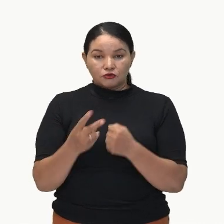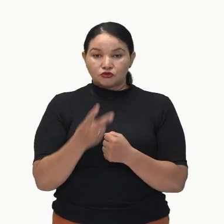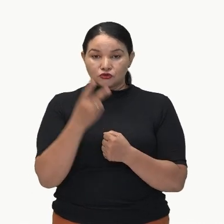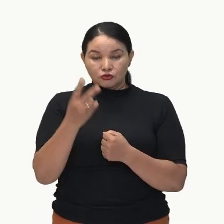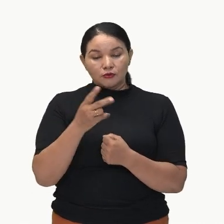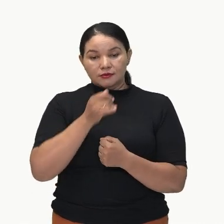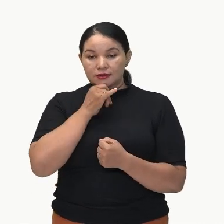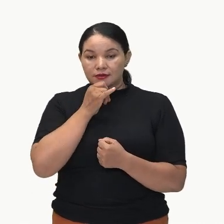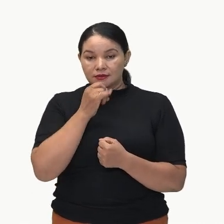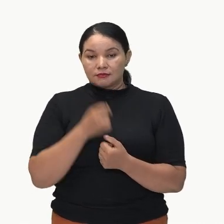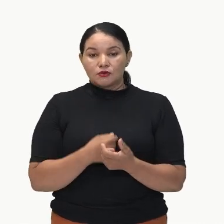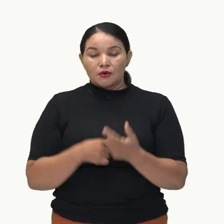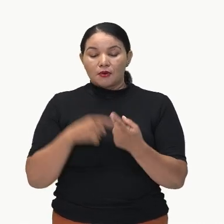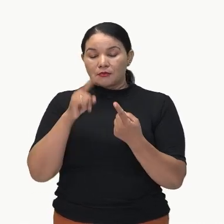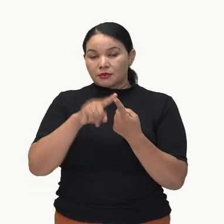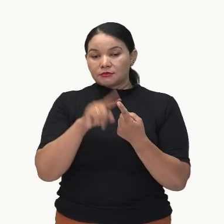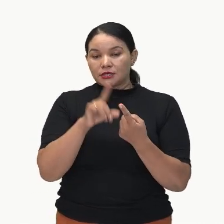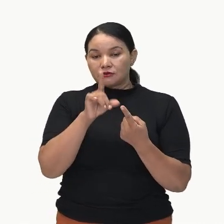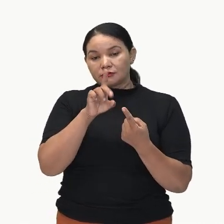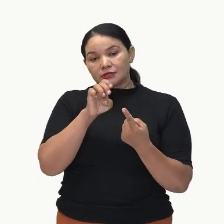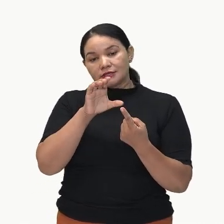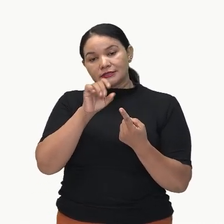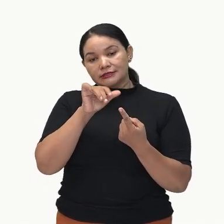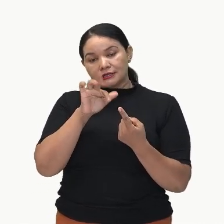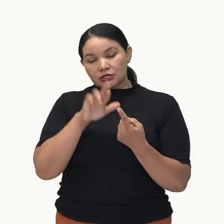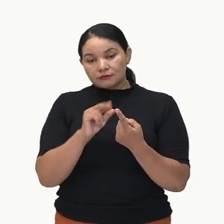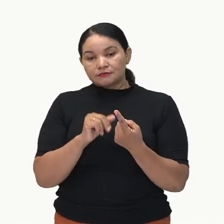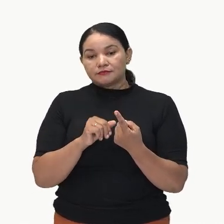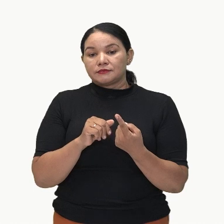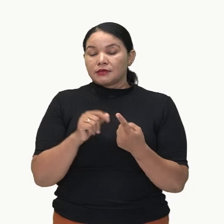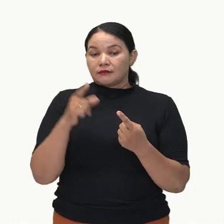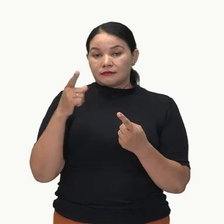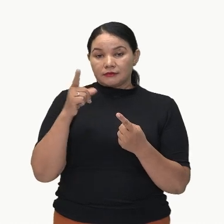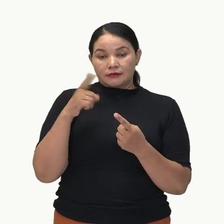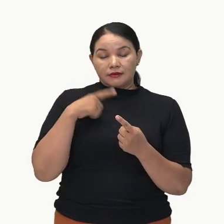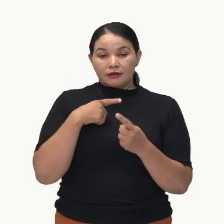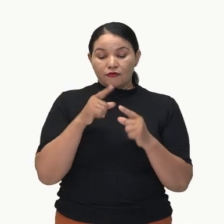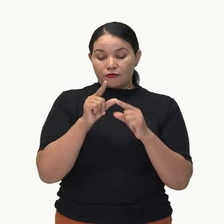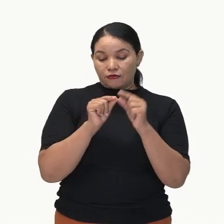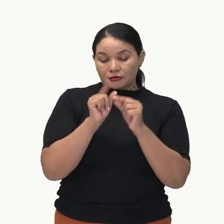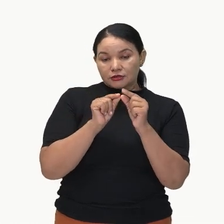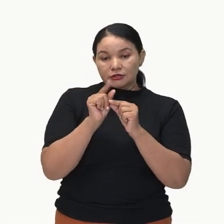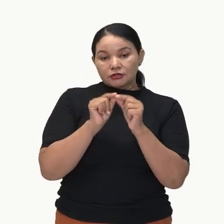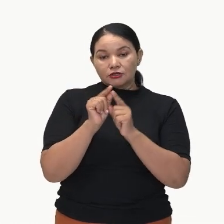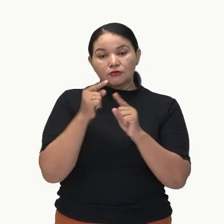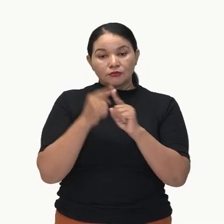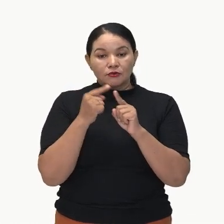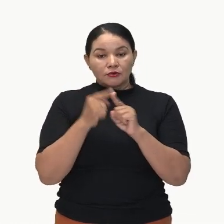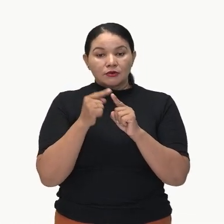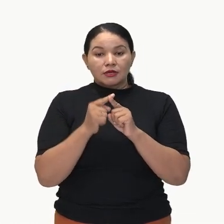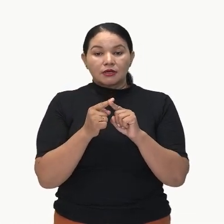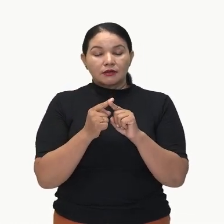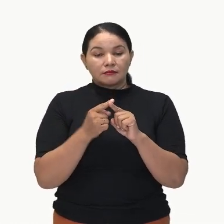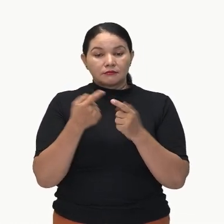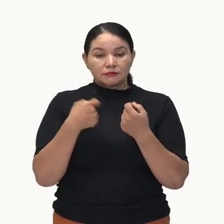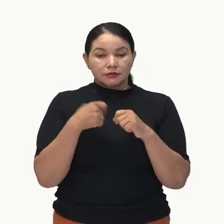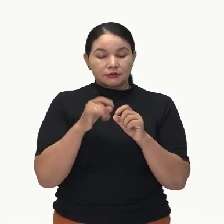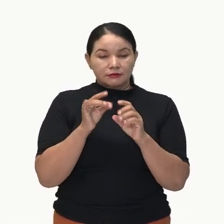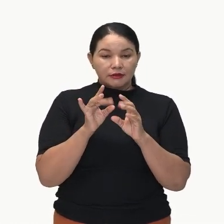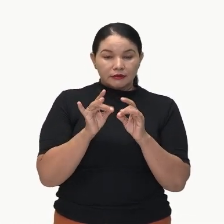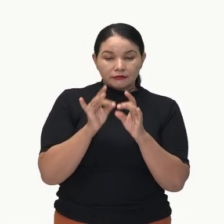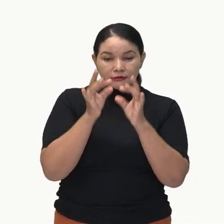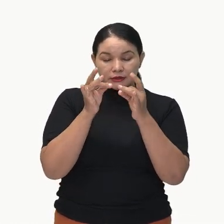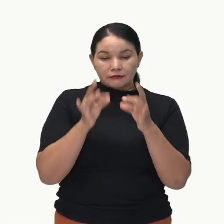Verbo decir, observem que tem um asterisco porque nós temos uma pequena particularidade nesse verbo e temos o